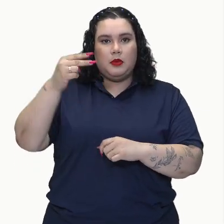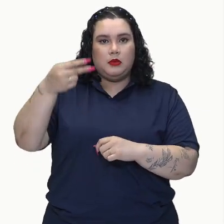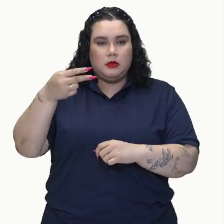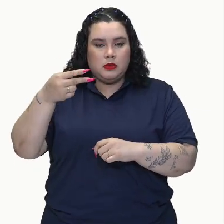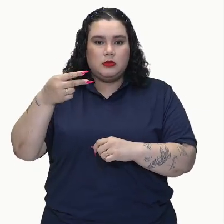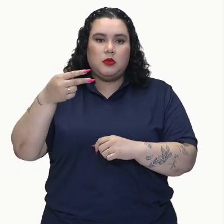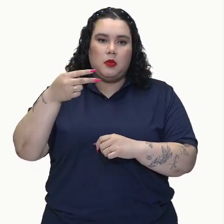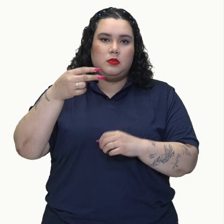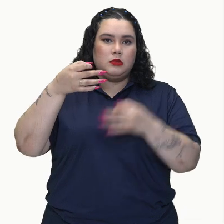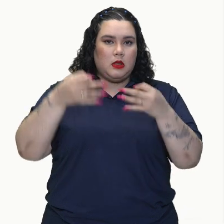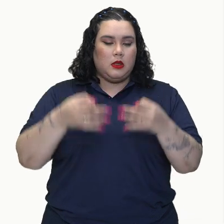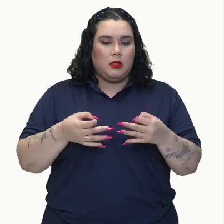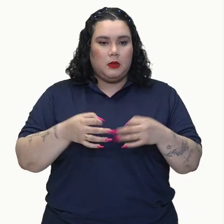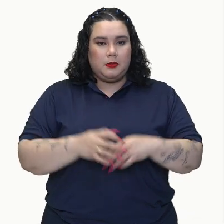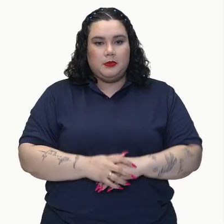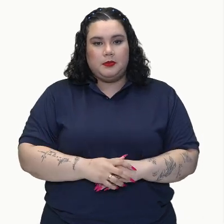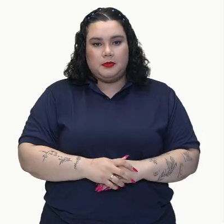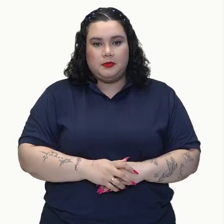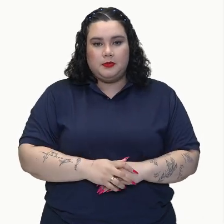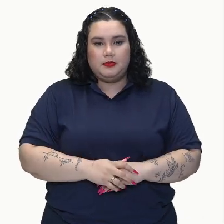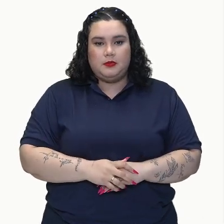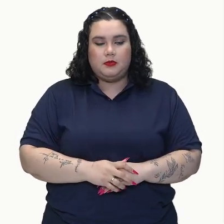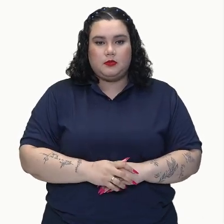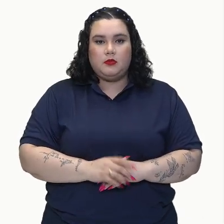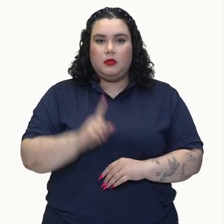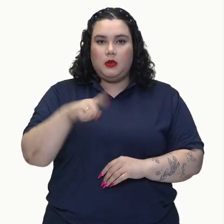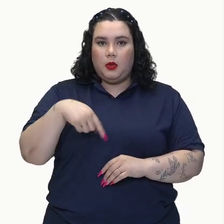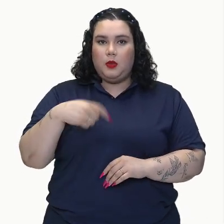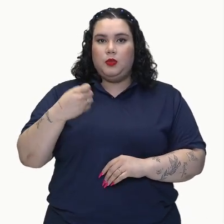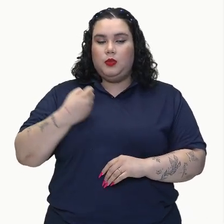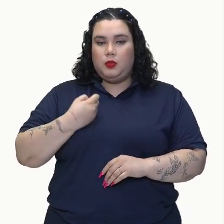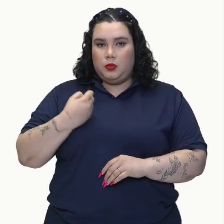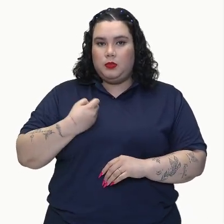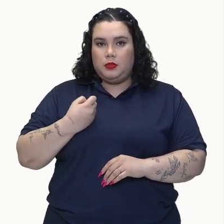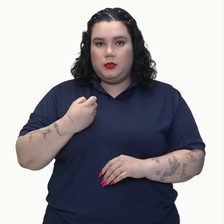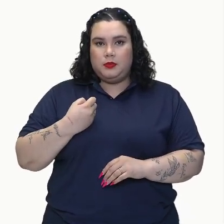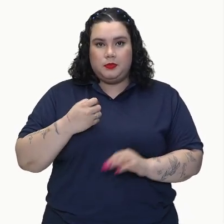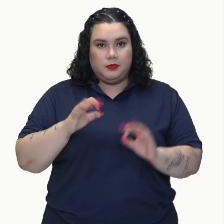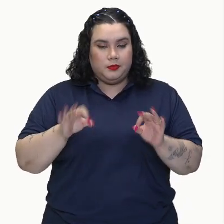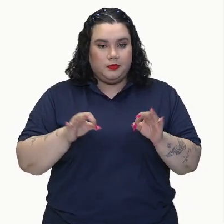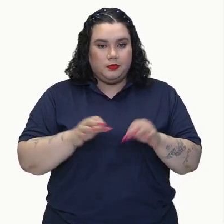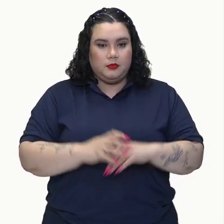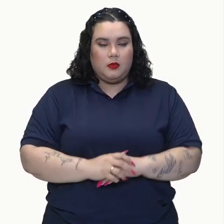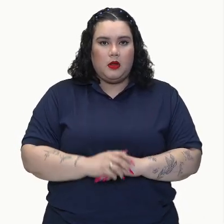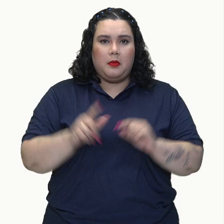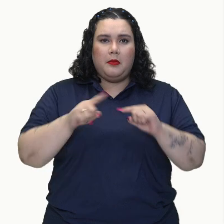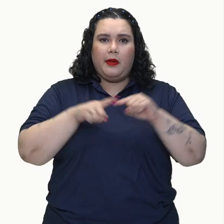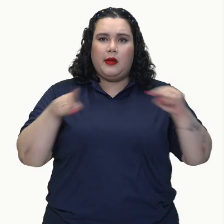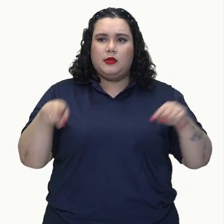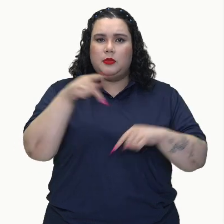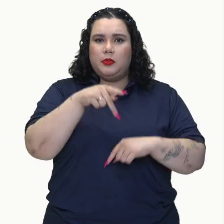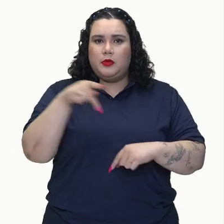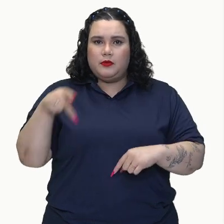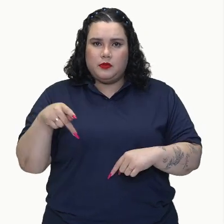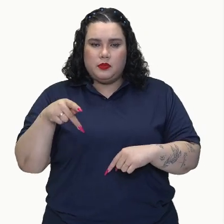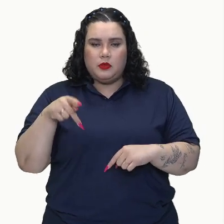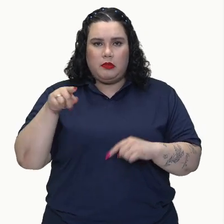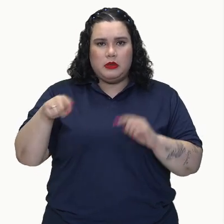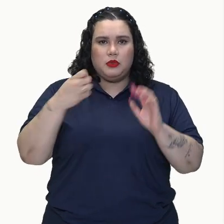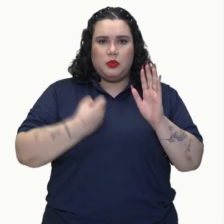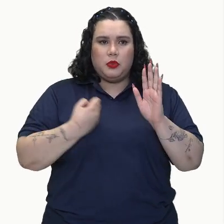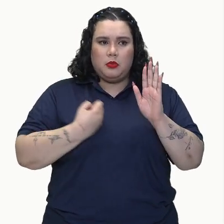81 e o 100. Esses são os primeiros quadrados perfeitos. E, professor, isso é